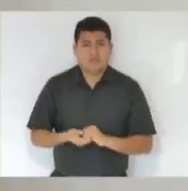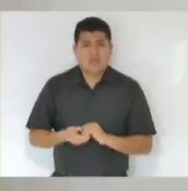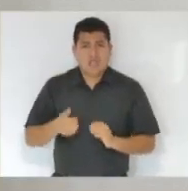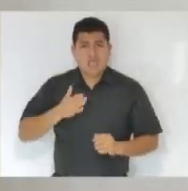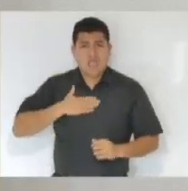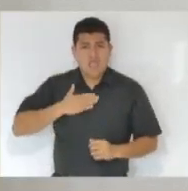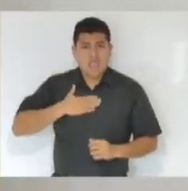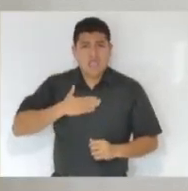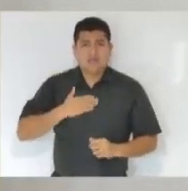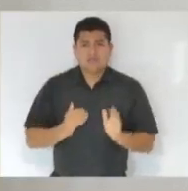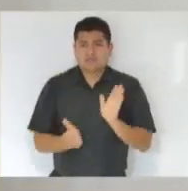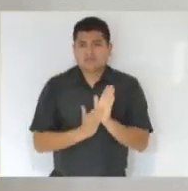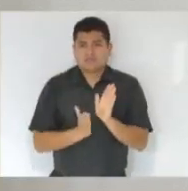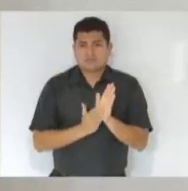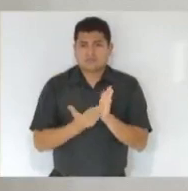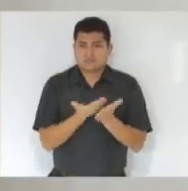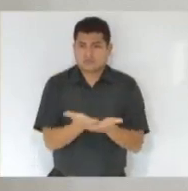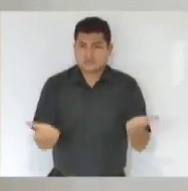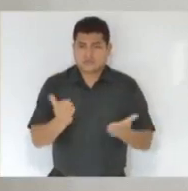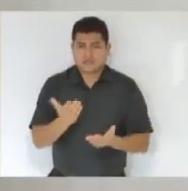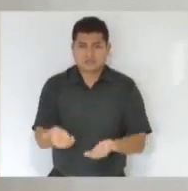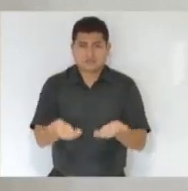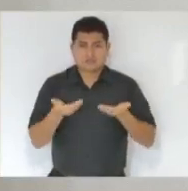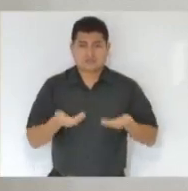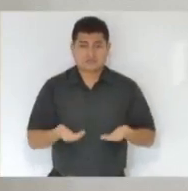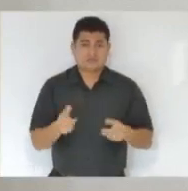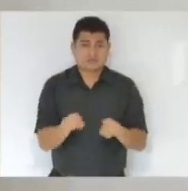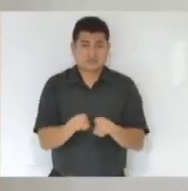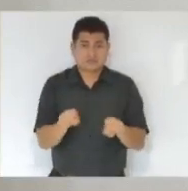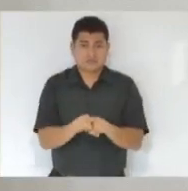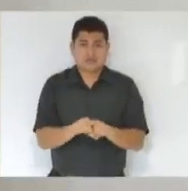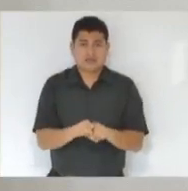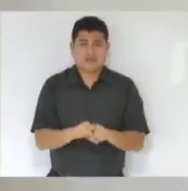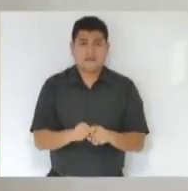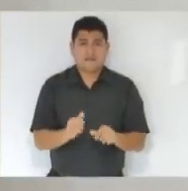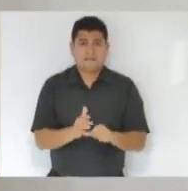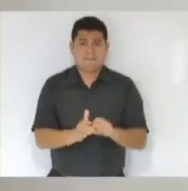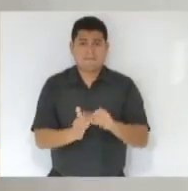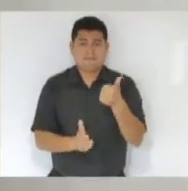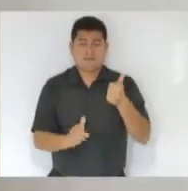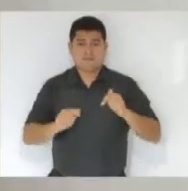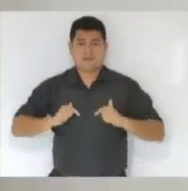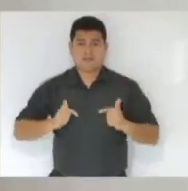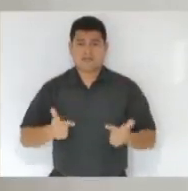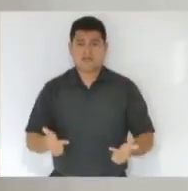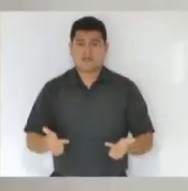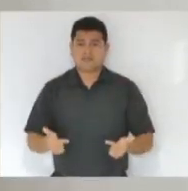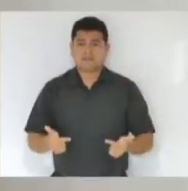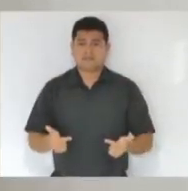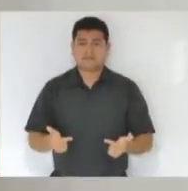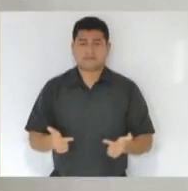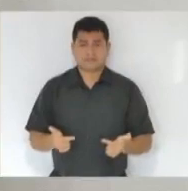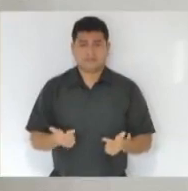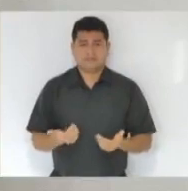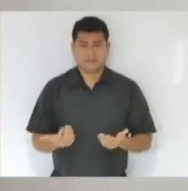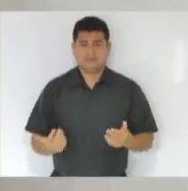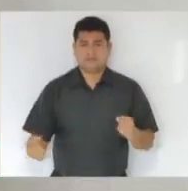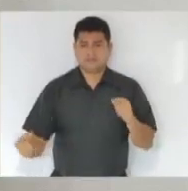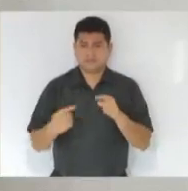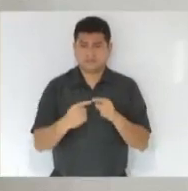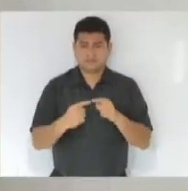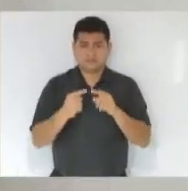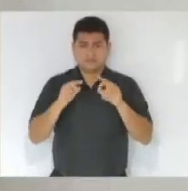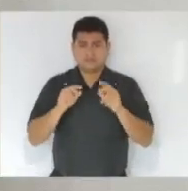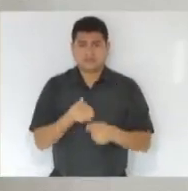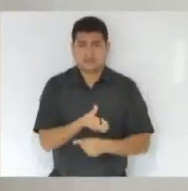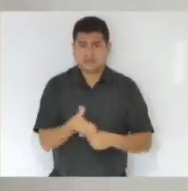aqui propondo e convidando os senhores deputados para uma primeira iniciativa, talvez, nesse sentido, nesse semestre, que